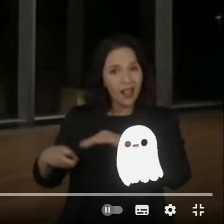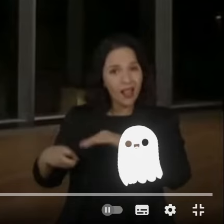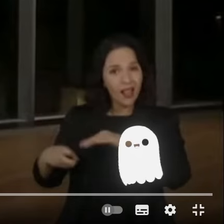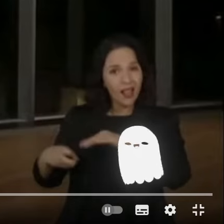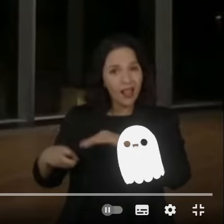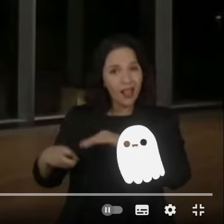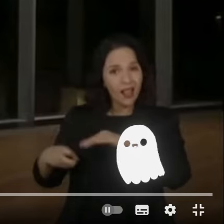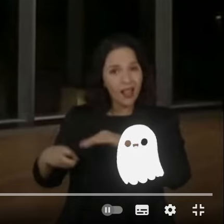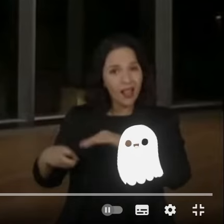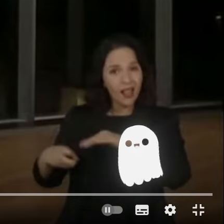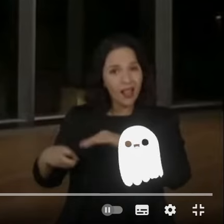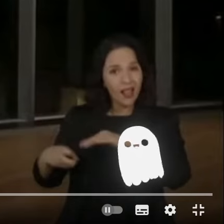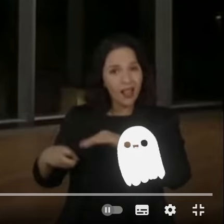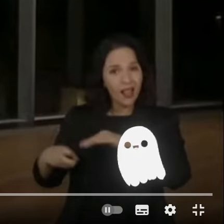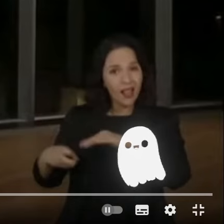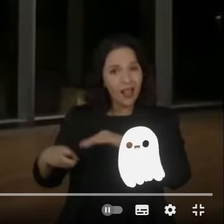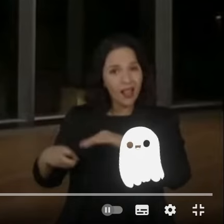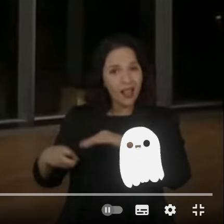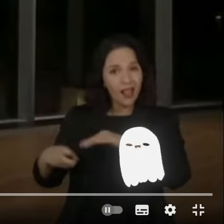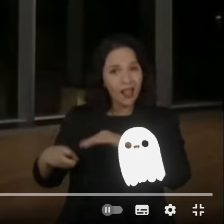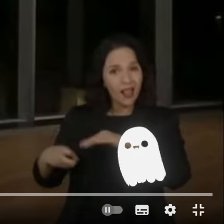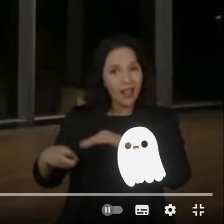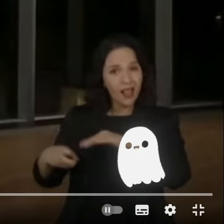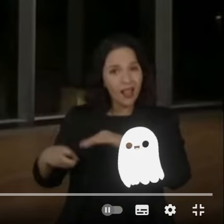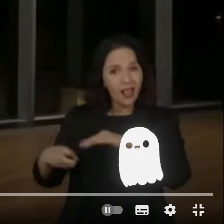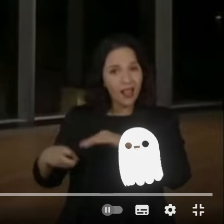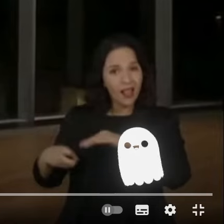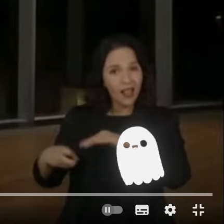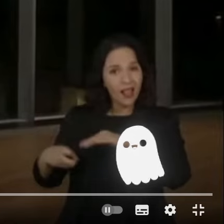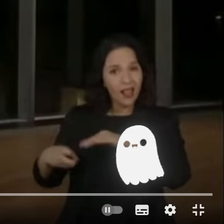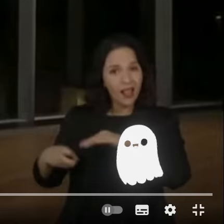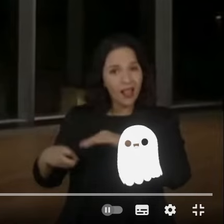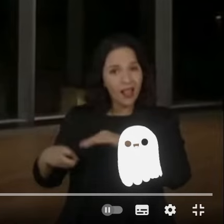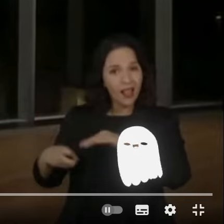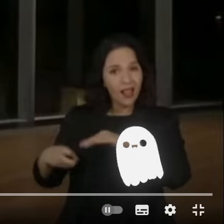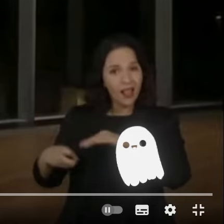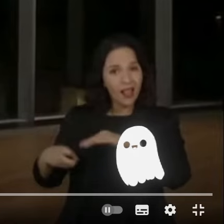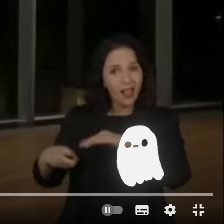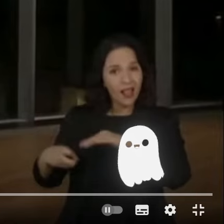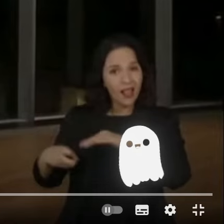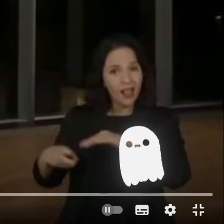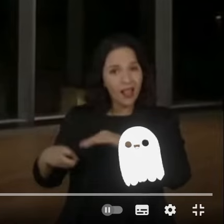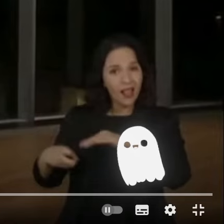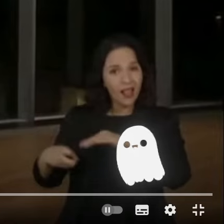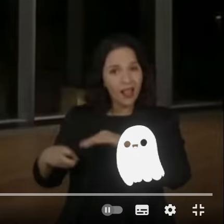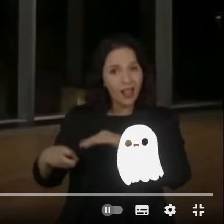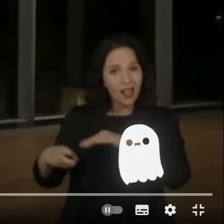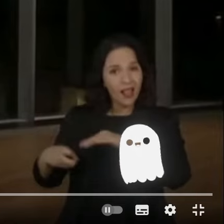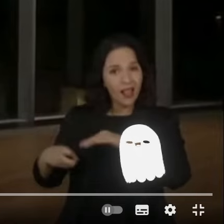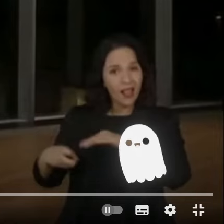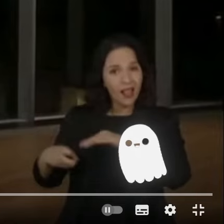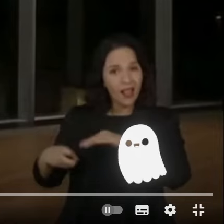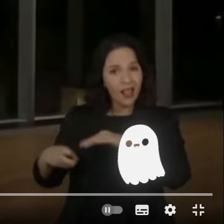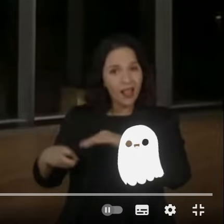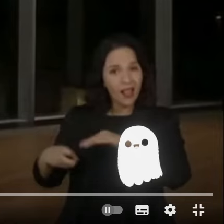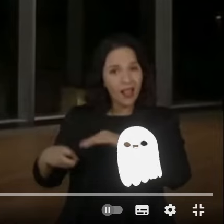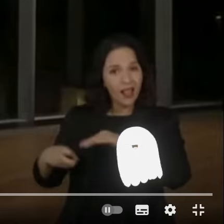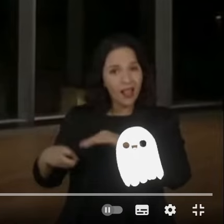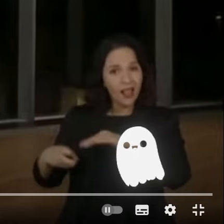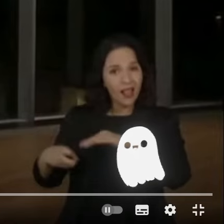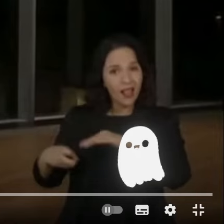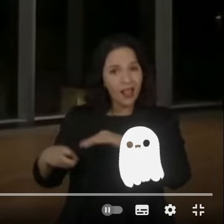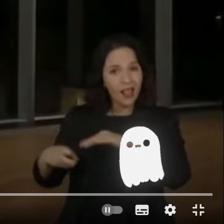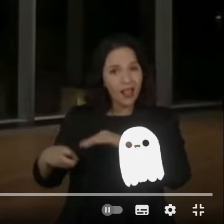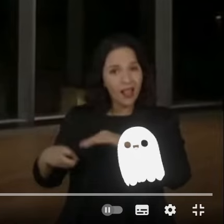mais encheu o saco, velho. Nunca mais, mano. Enfim, no VHS do Chuck,